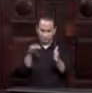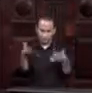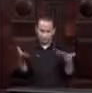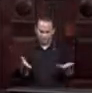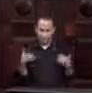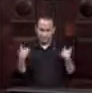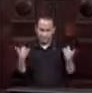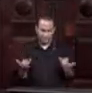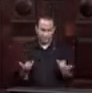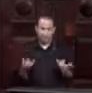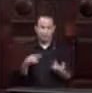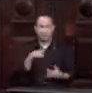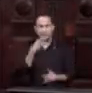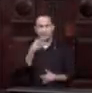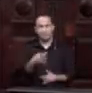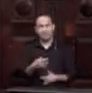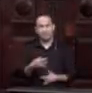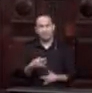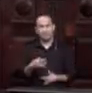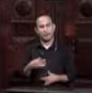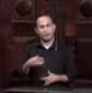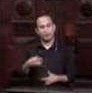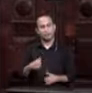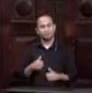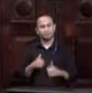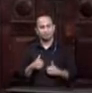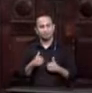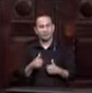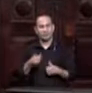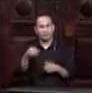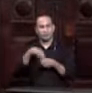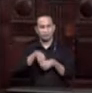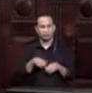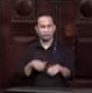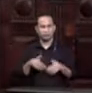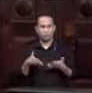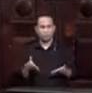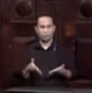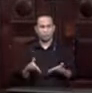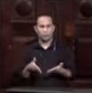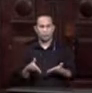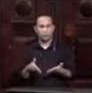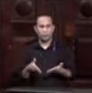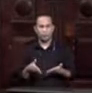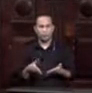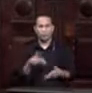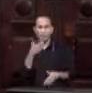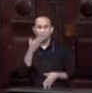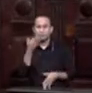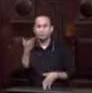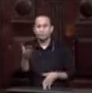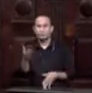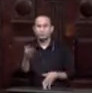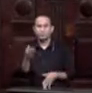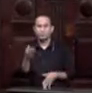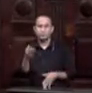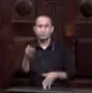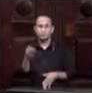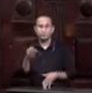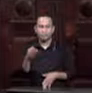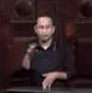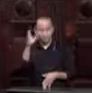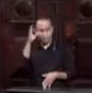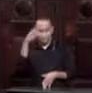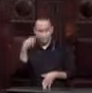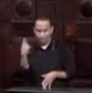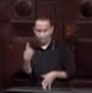tenho certeza que com o sucesso da votação de hoje e essa janela de uma oportunidade sólida para a solução do